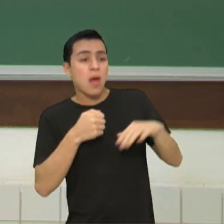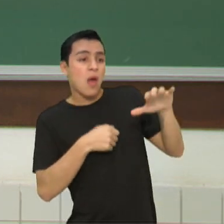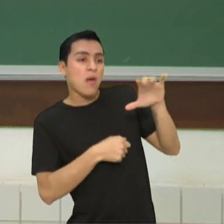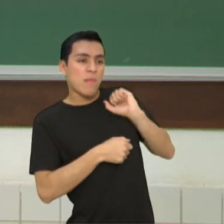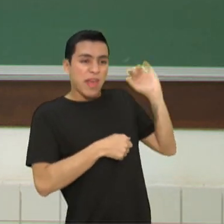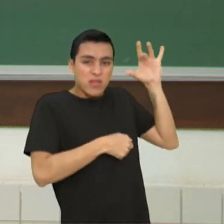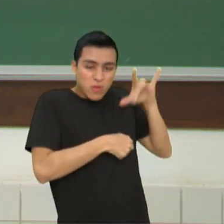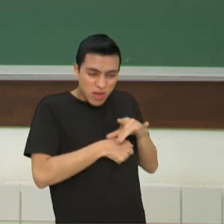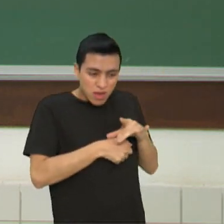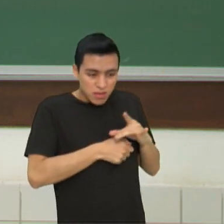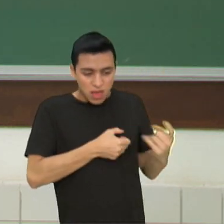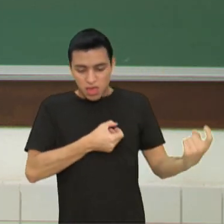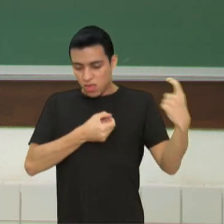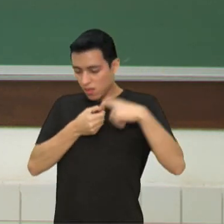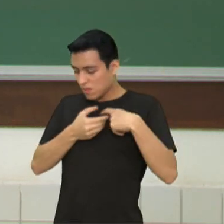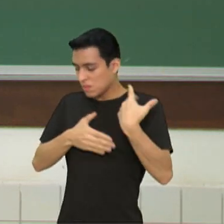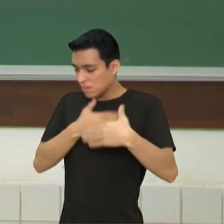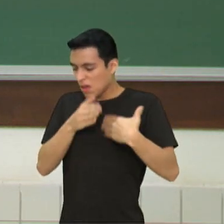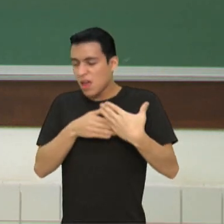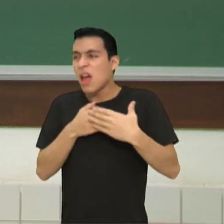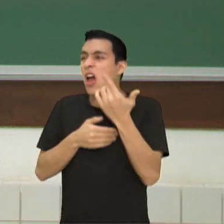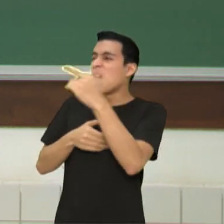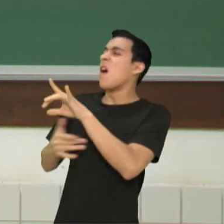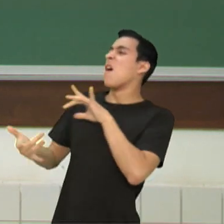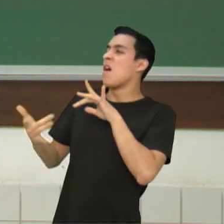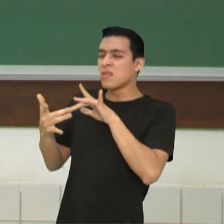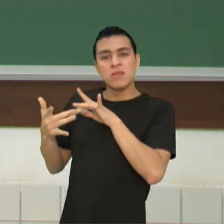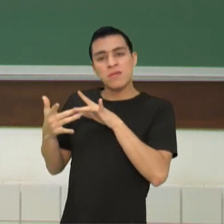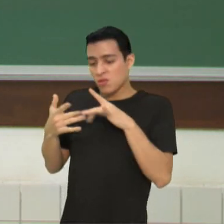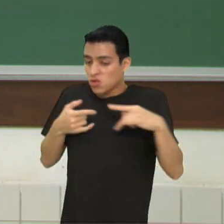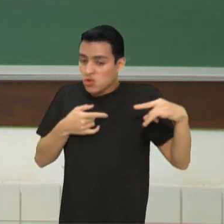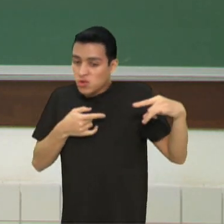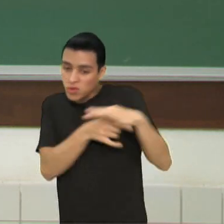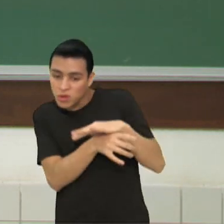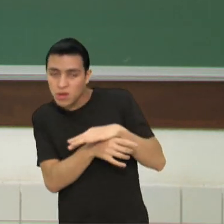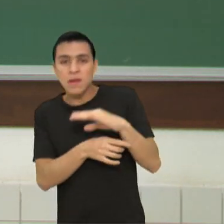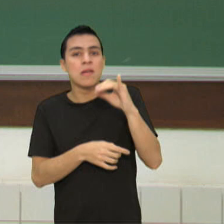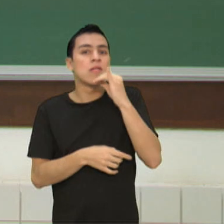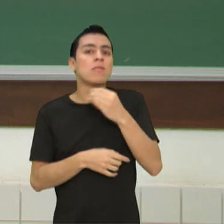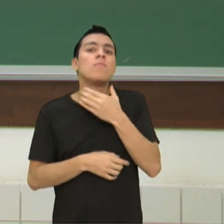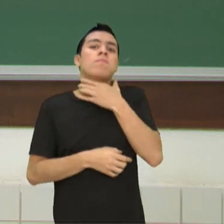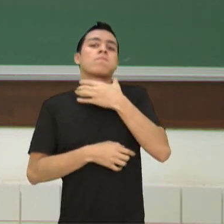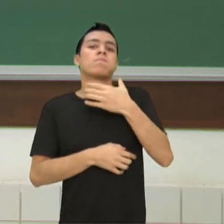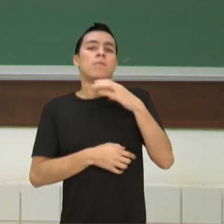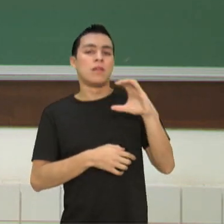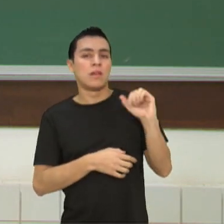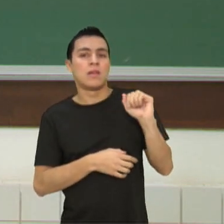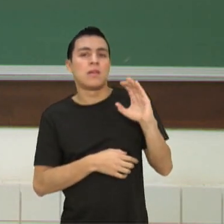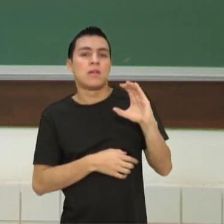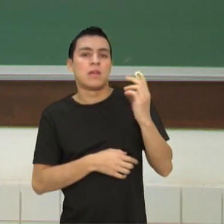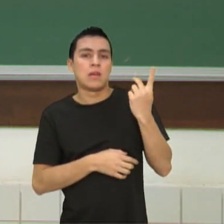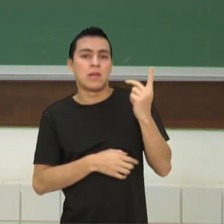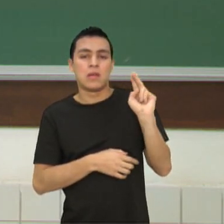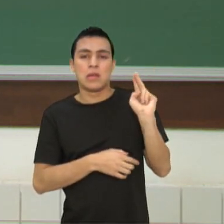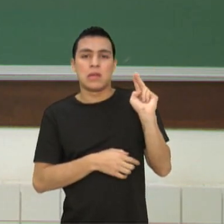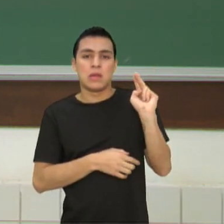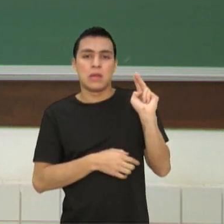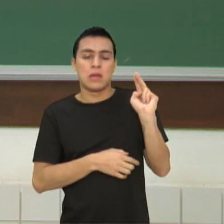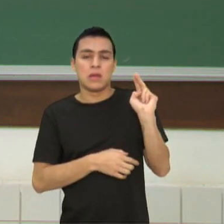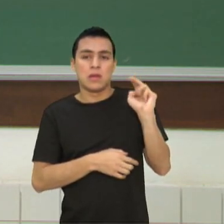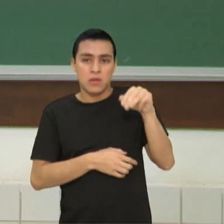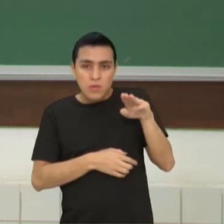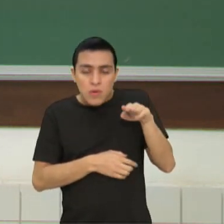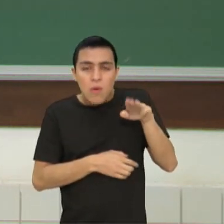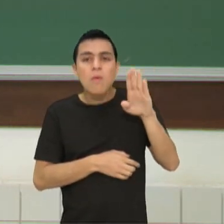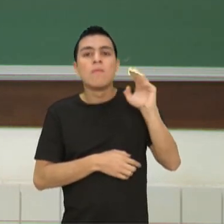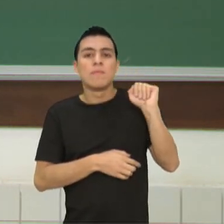vez e novamente entra em contato com ela. Então alguém que entrou em contato, por exemplo, com a cachumba. Eu tive cachumba quando era pequeno.